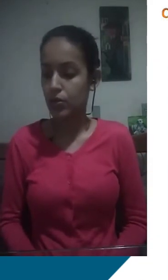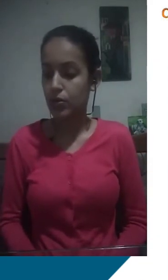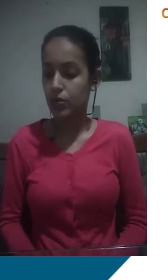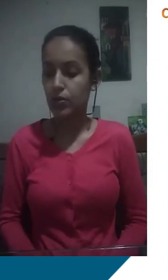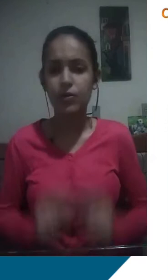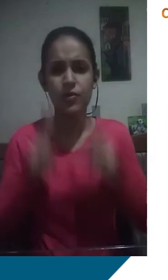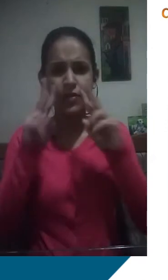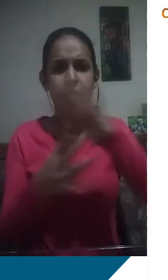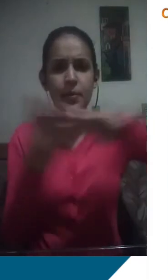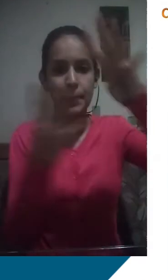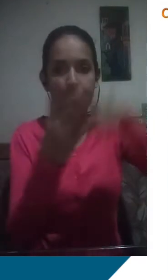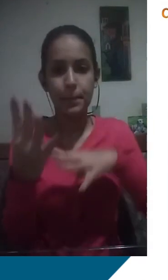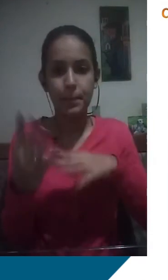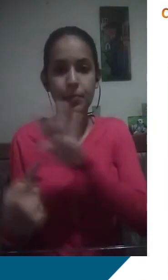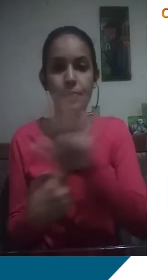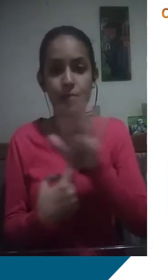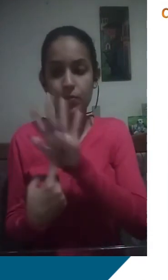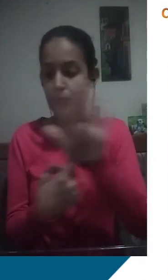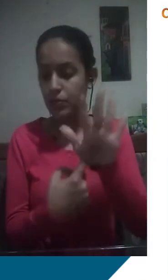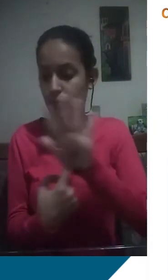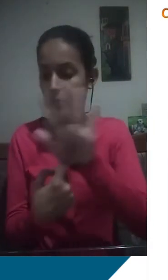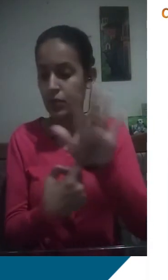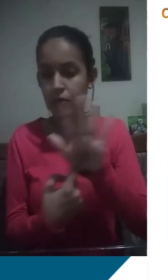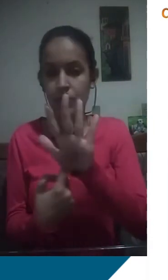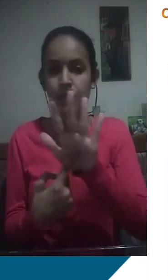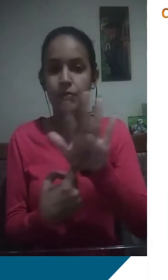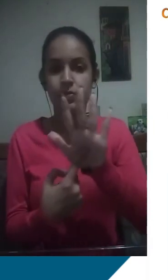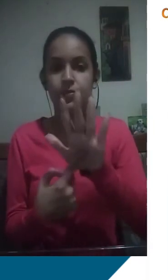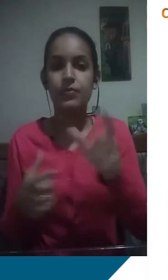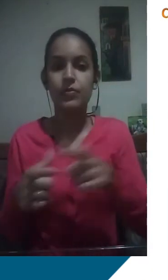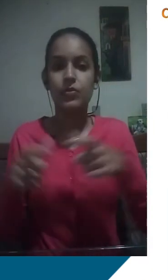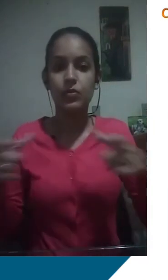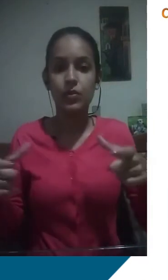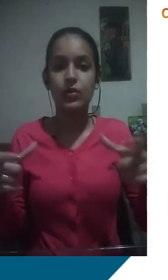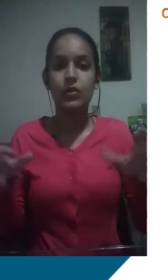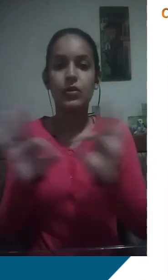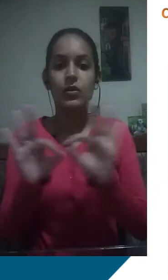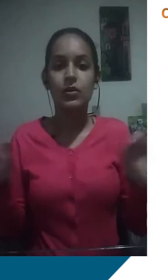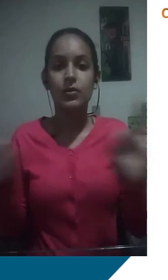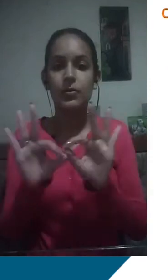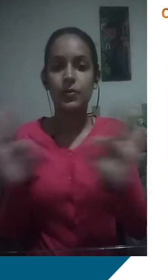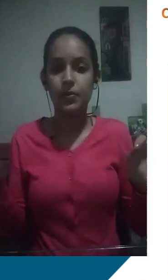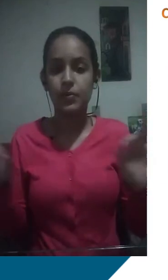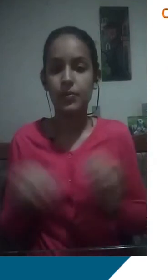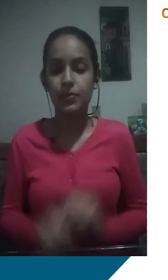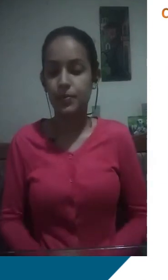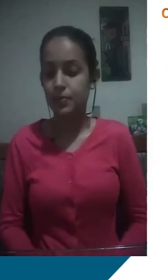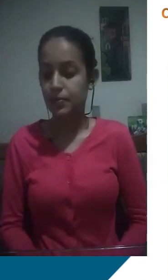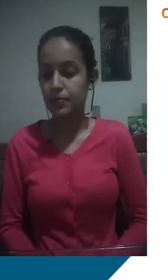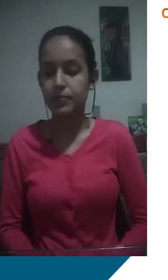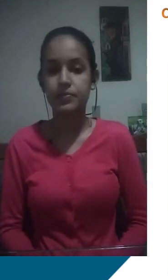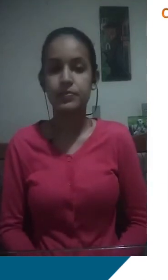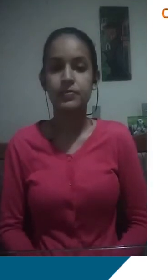aqui, mostrando o coeficiente de dilatação linear, que é o alfa. Tá? Só que eu não dei tabela nenhuma de